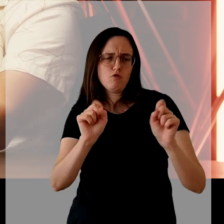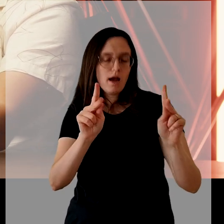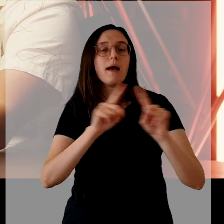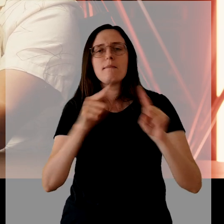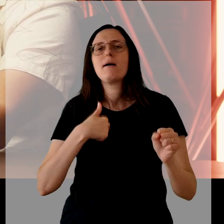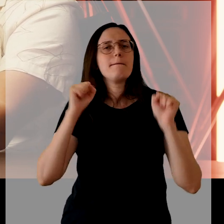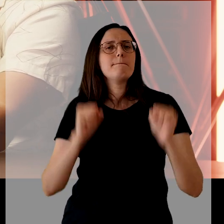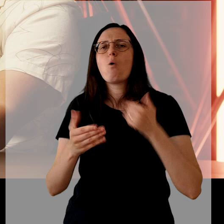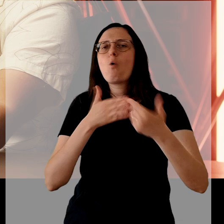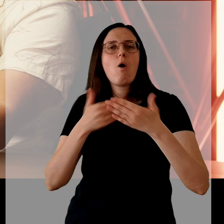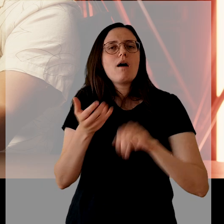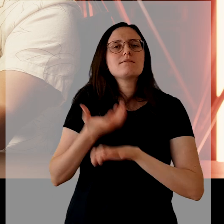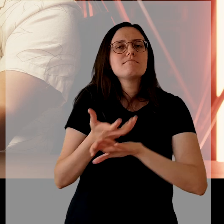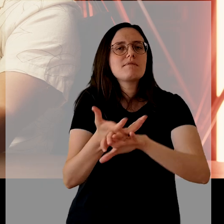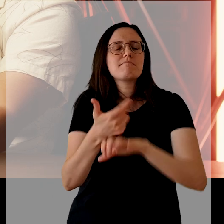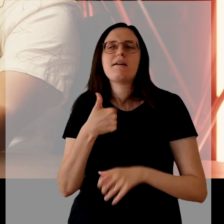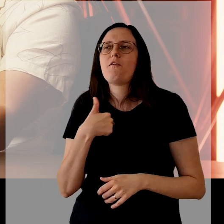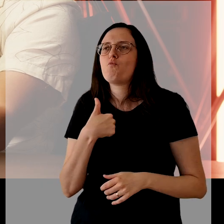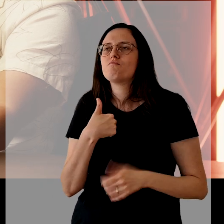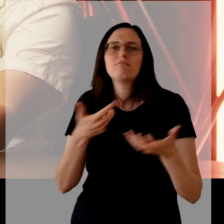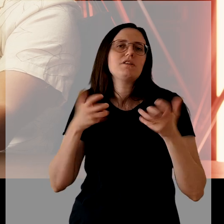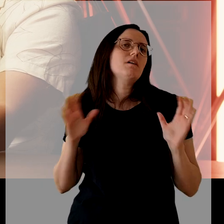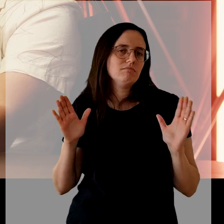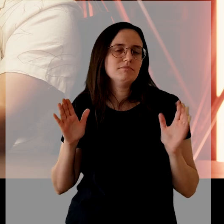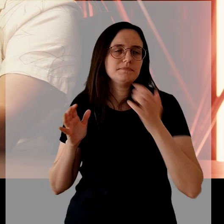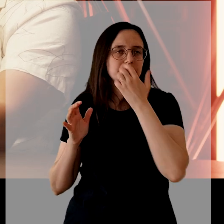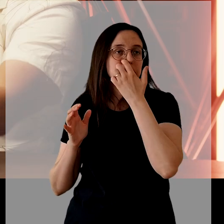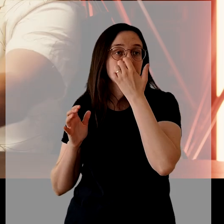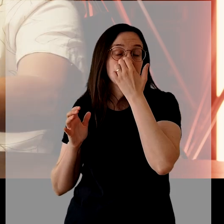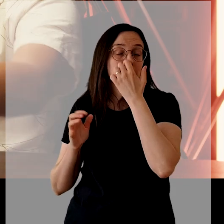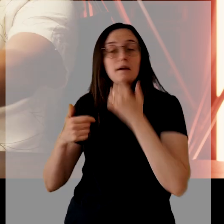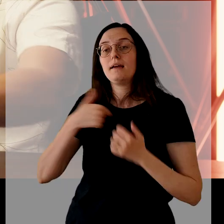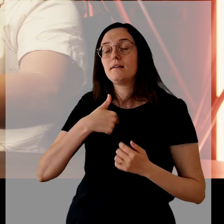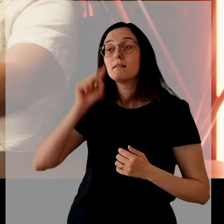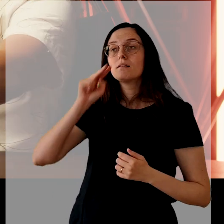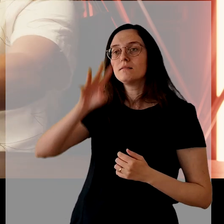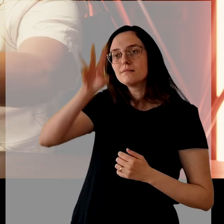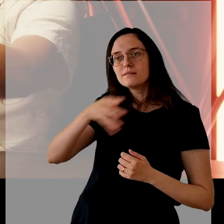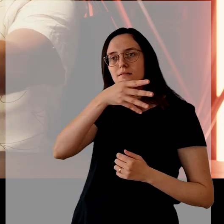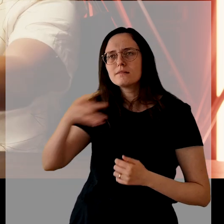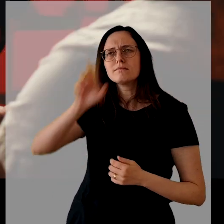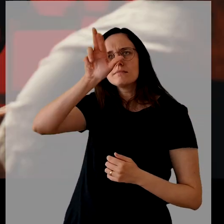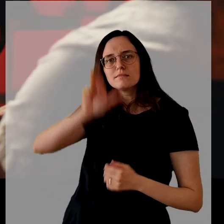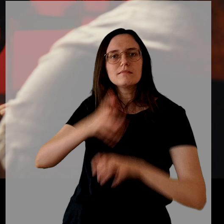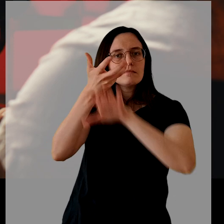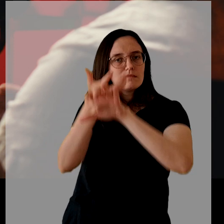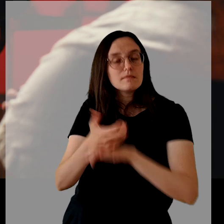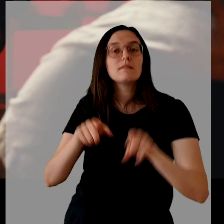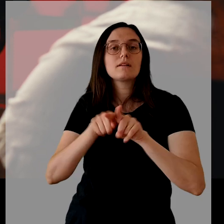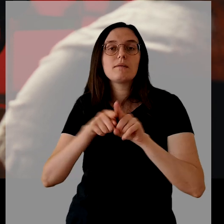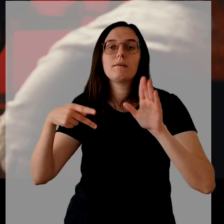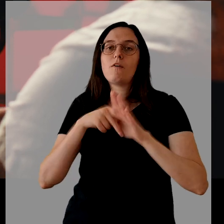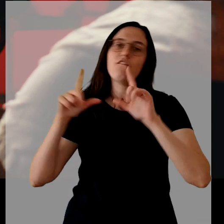podia fazer qualquer disciplina que eu quisesse, assim, né? Então eu peguei na grade várias disciplinas e sobretudo